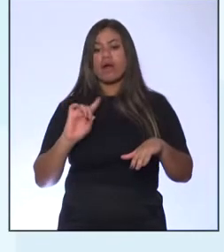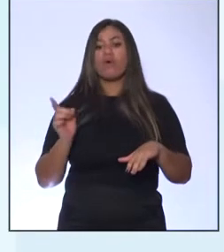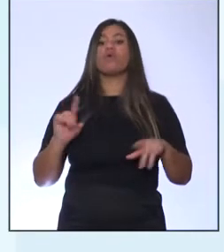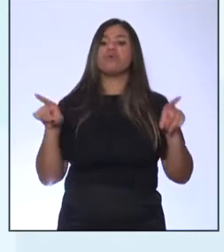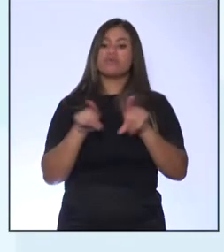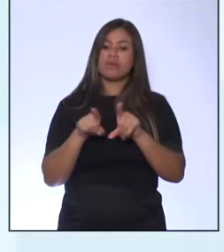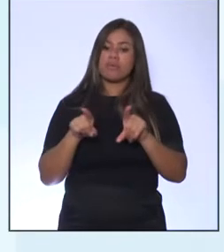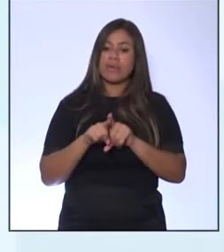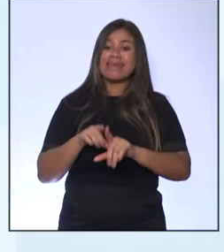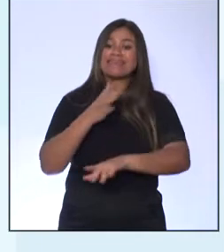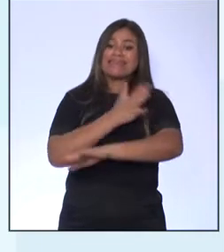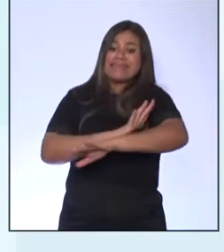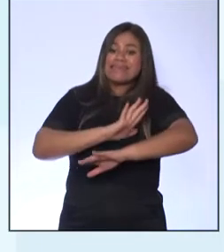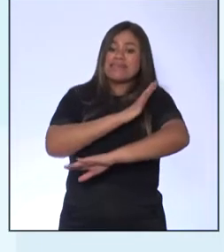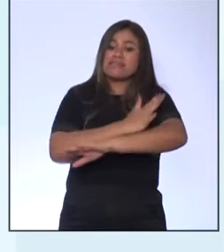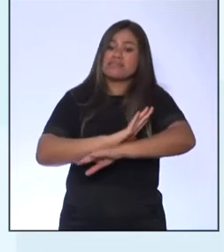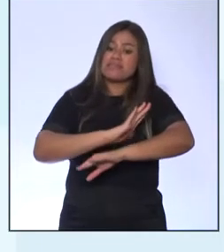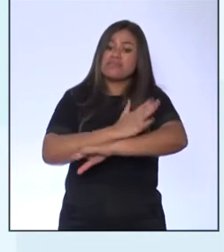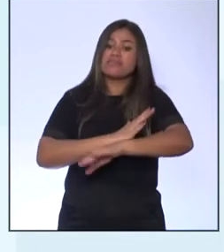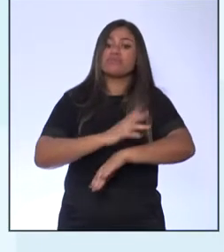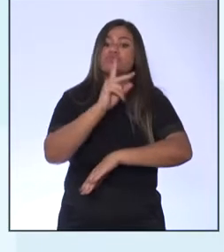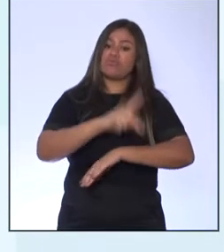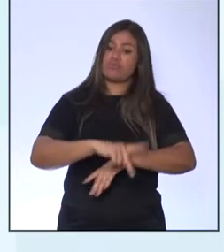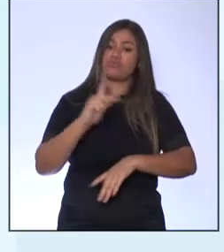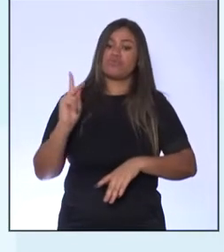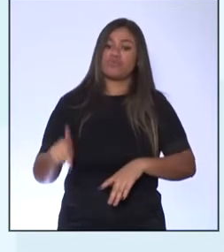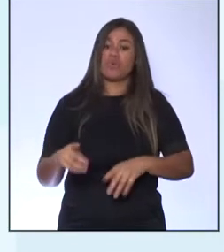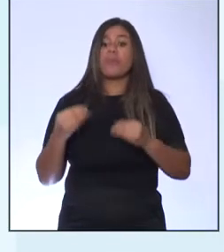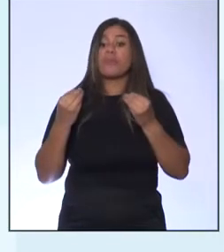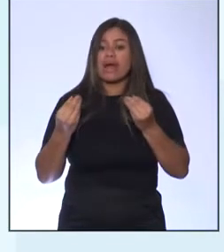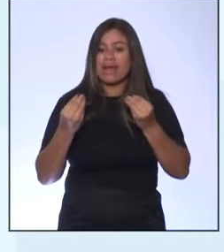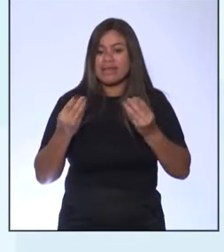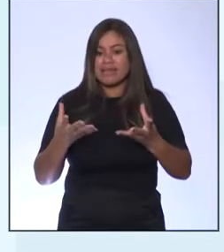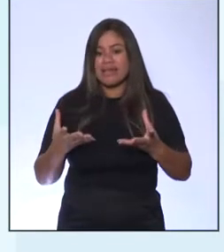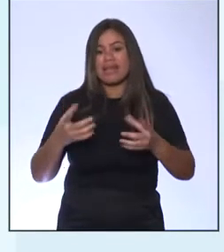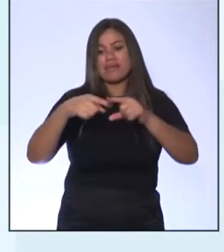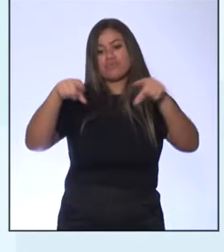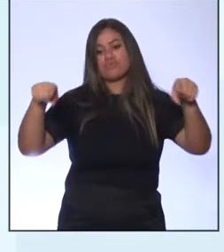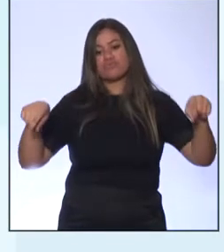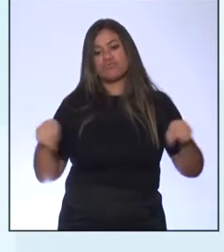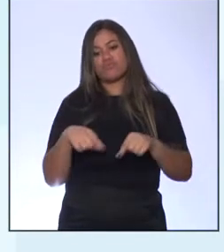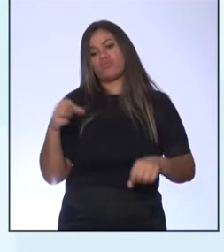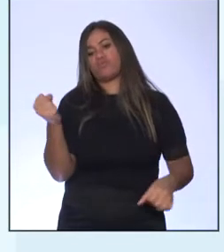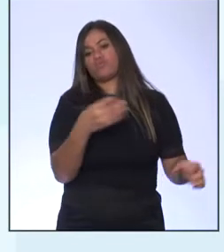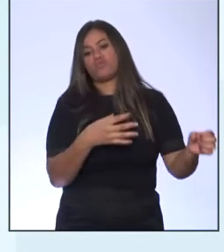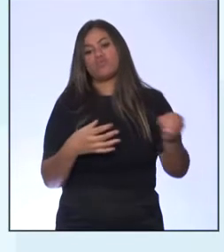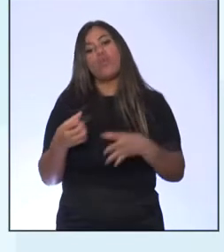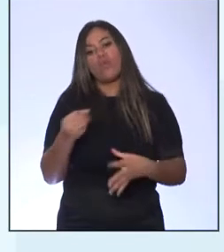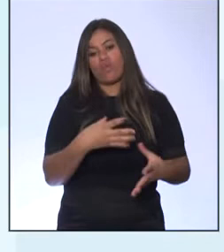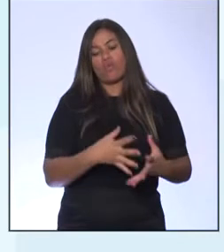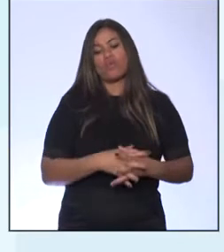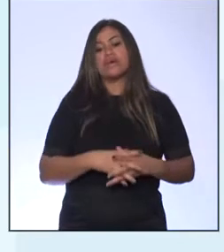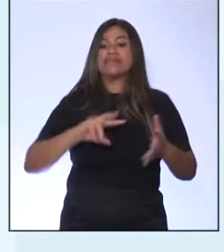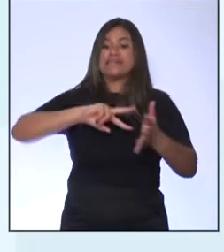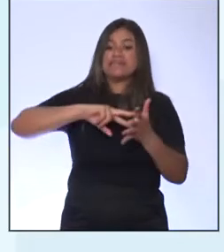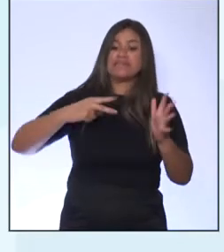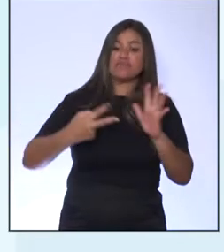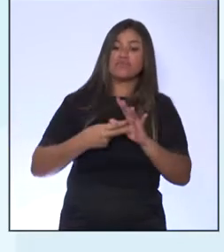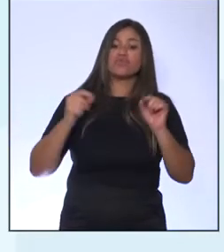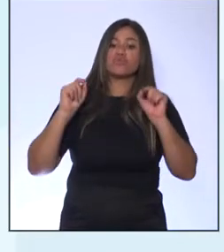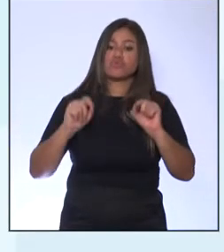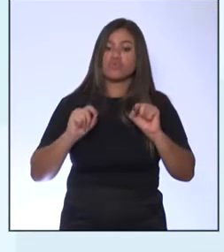principalmente para preparar esse professor para esse novo ambiente. Significa, portanto, desenvolver